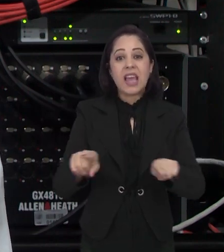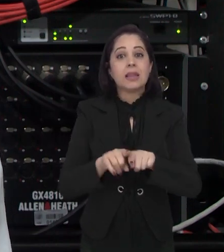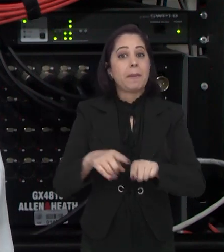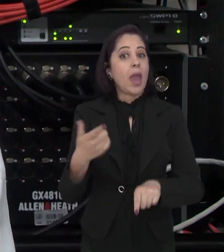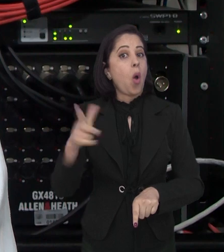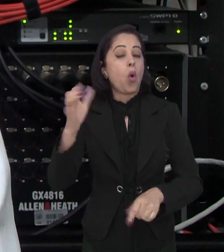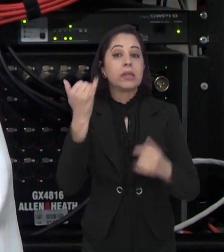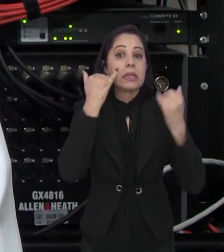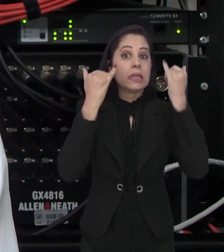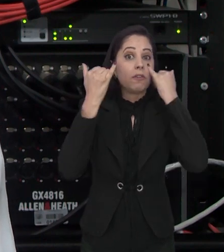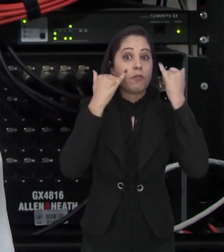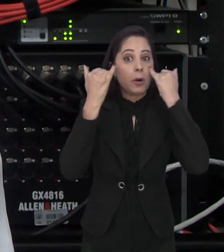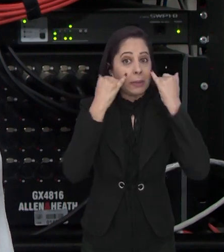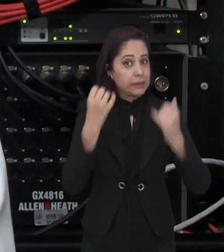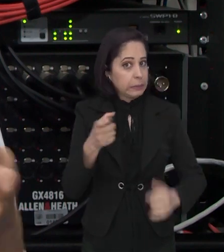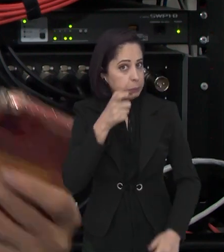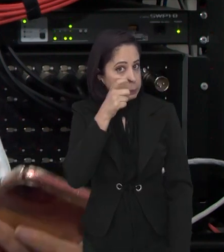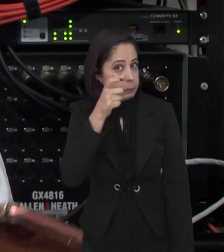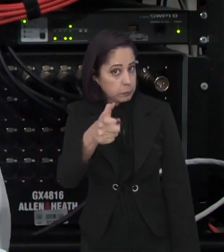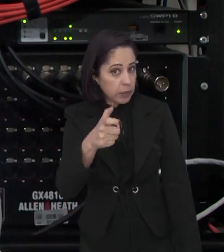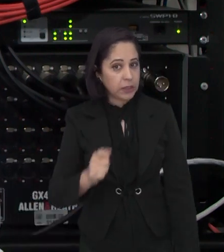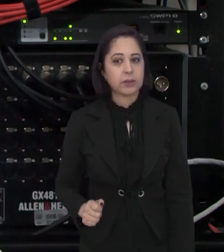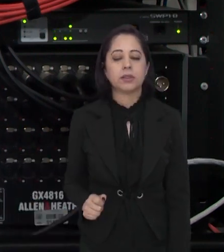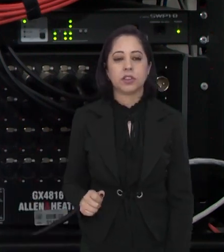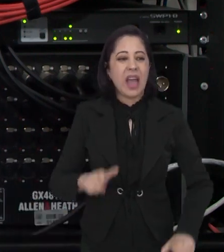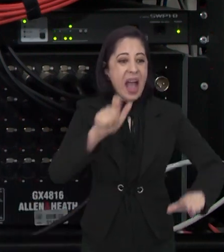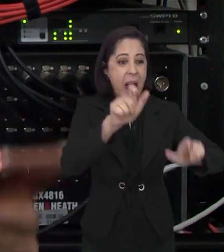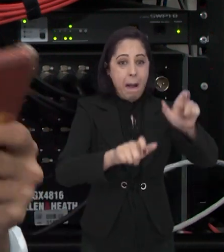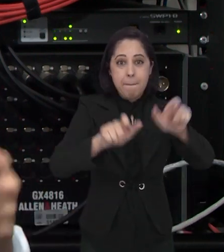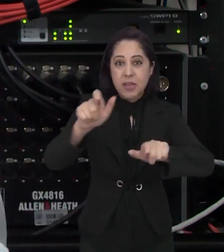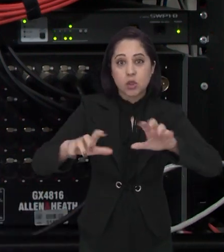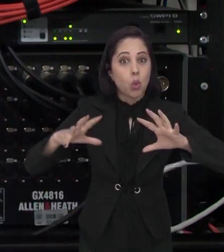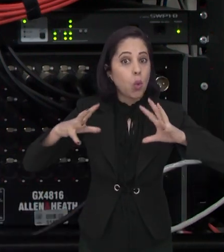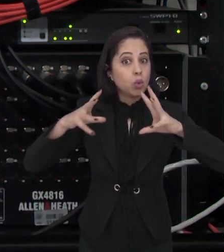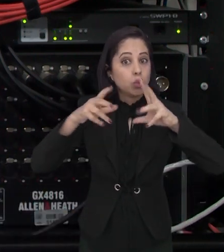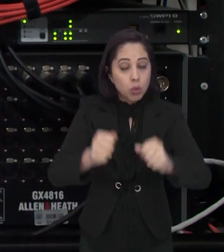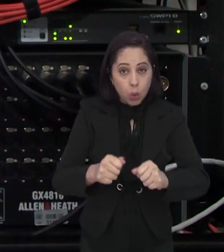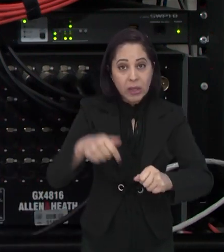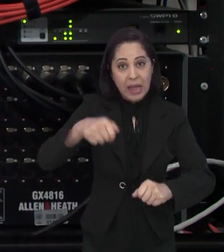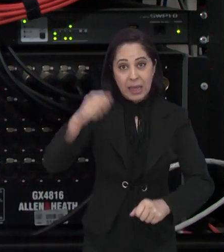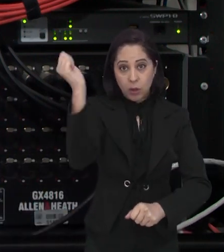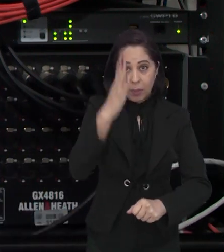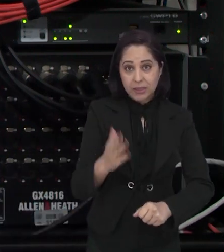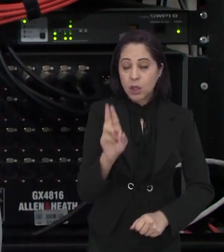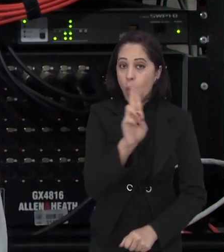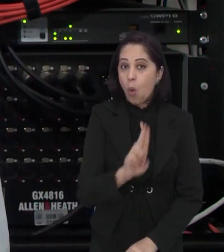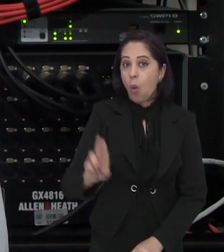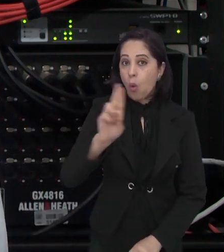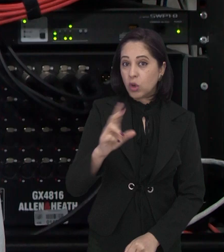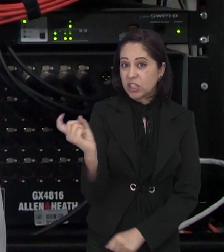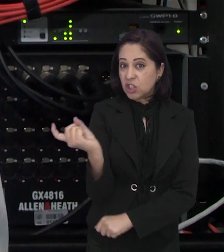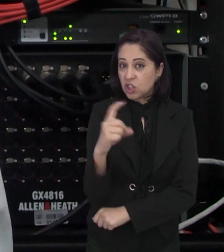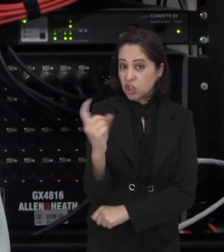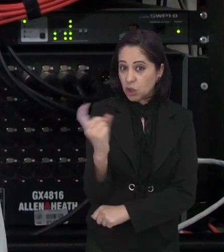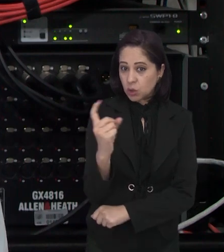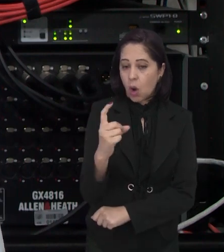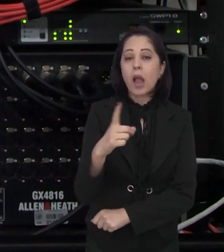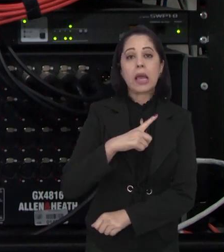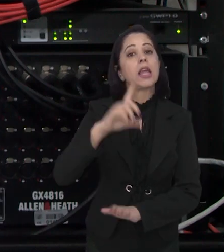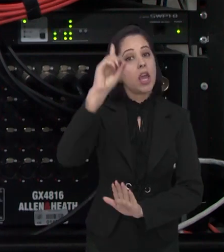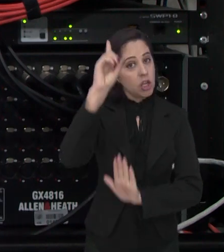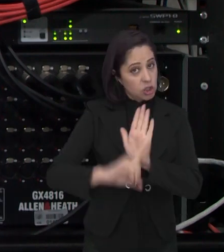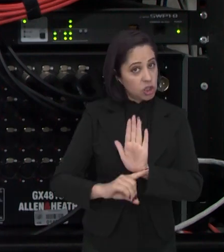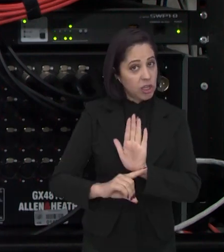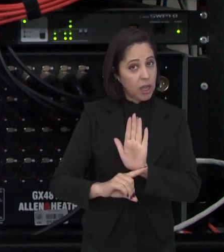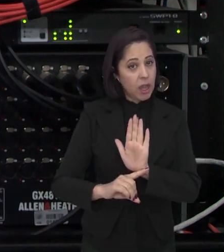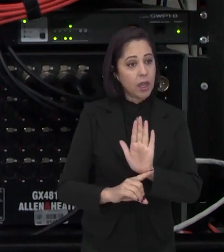aqui interessante. Todos os usuários, né, que estão aqui no Brasil teriam também acesso, teriam direito ao